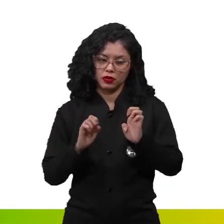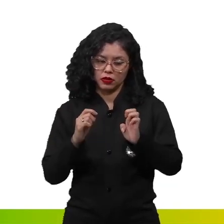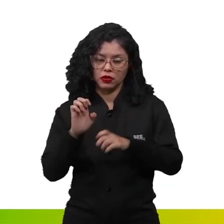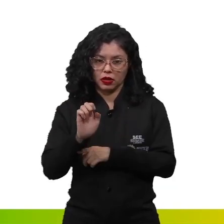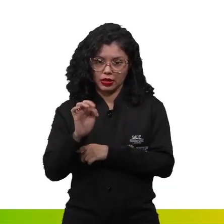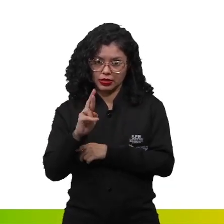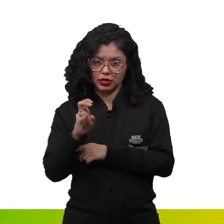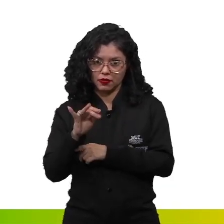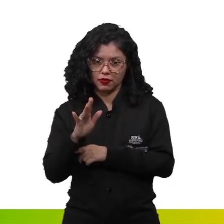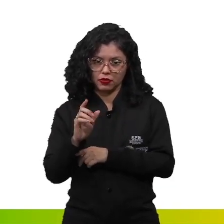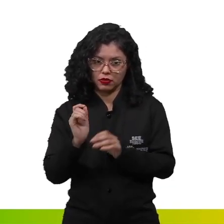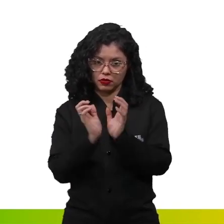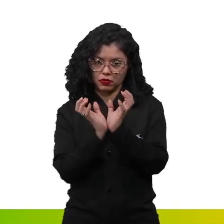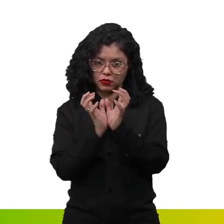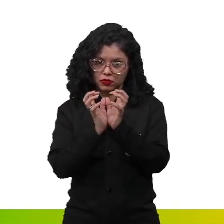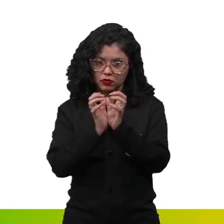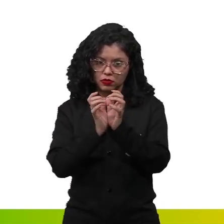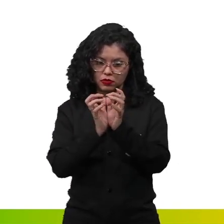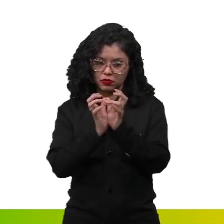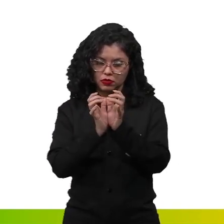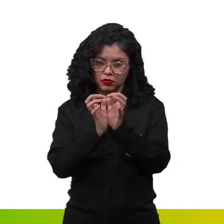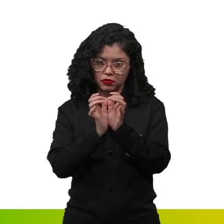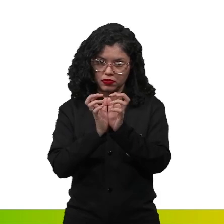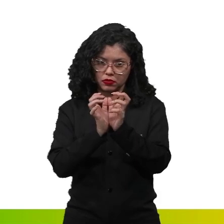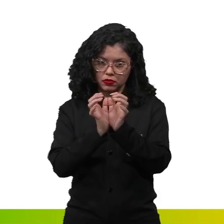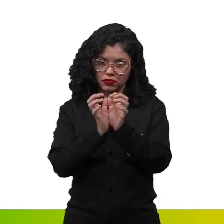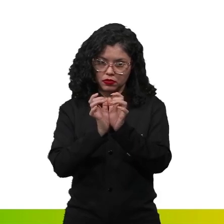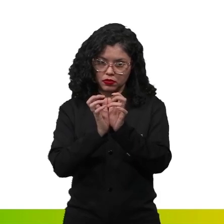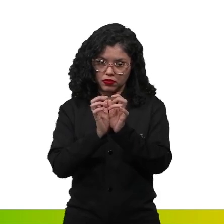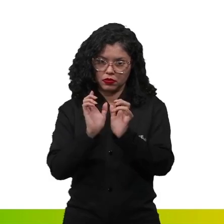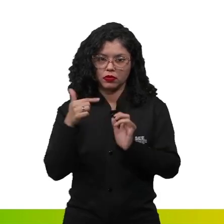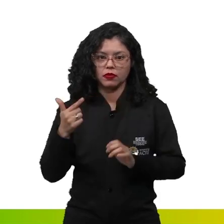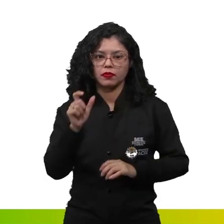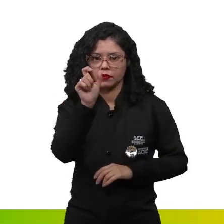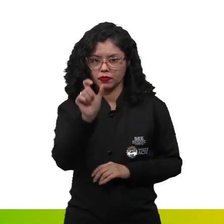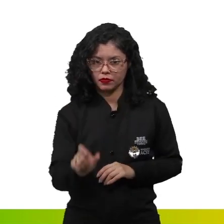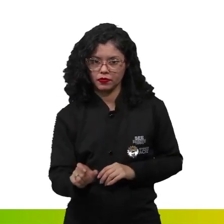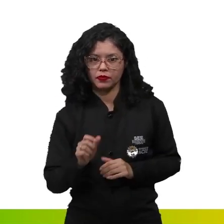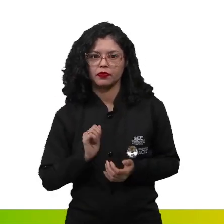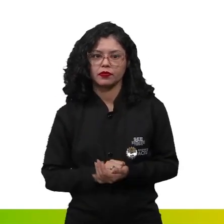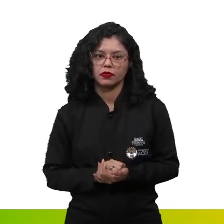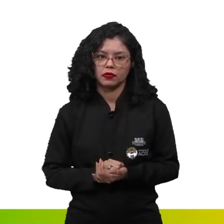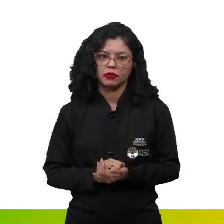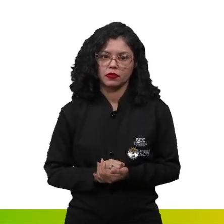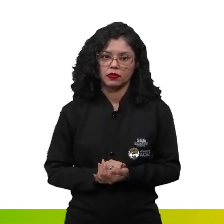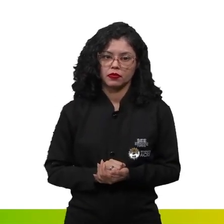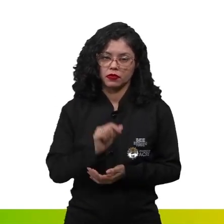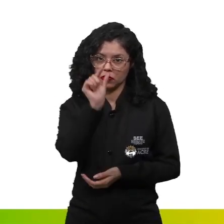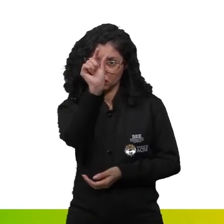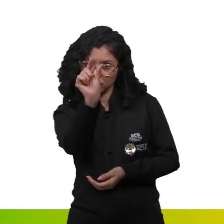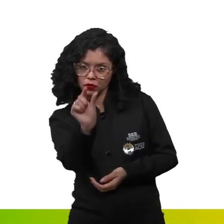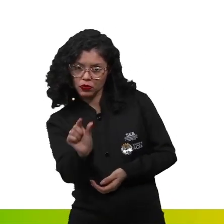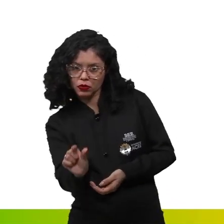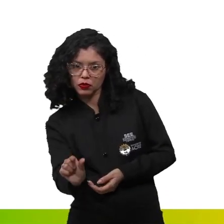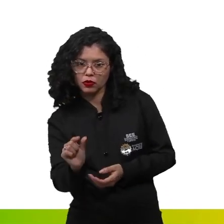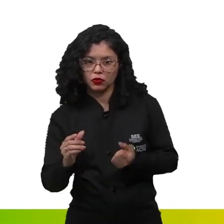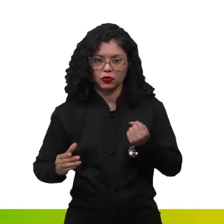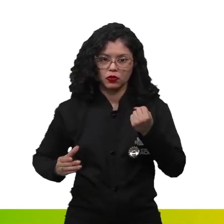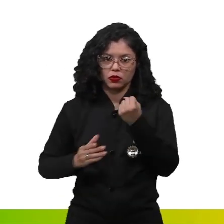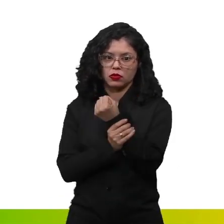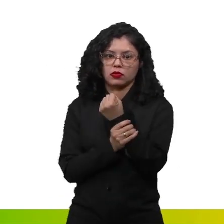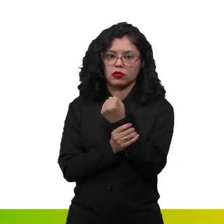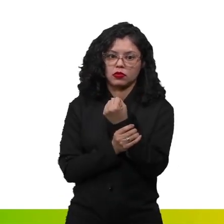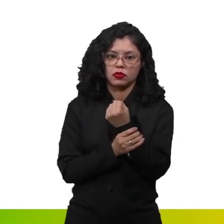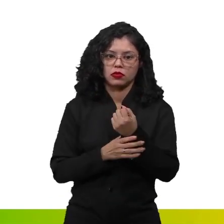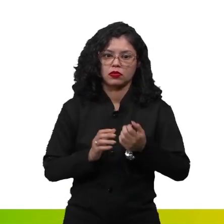caixa craniana, onde vai se encontrar aí o cérebro, o cerebelo e o tronco encefálico, tá? E a medula espinhal, que é protegida pela